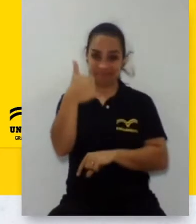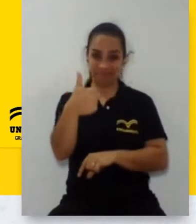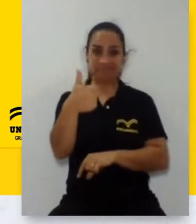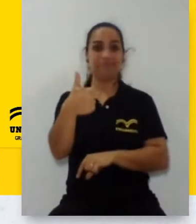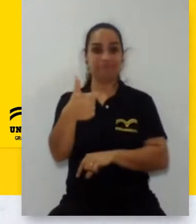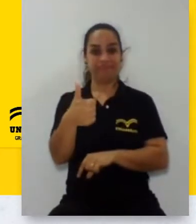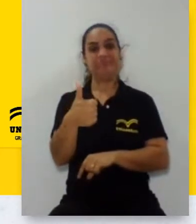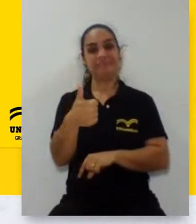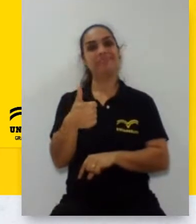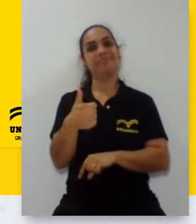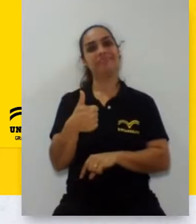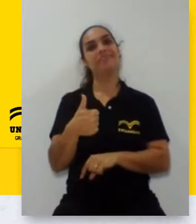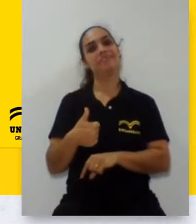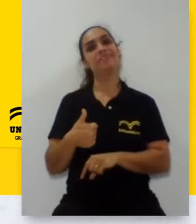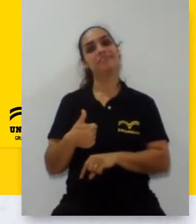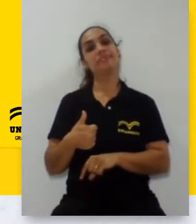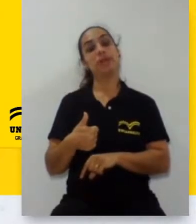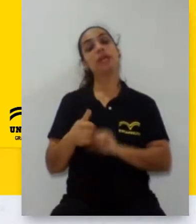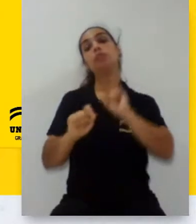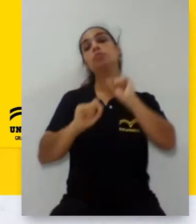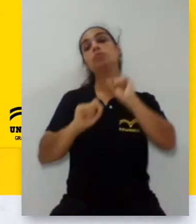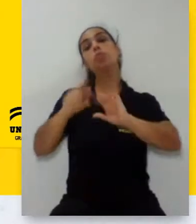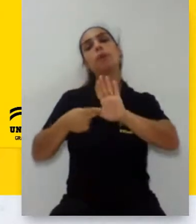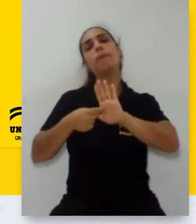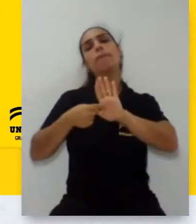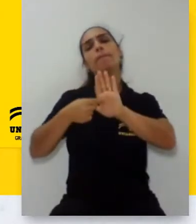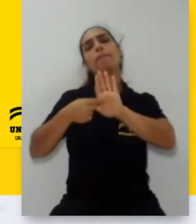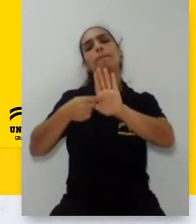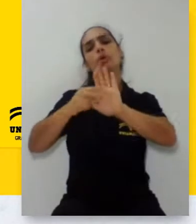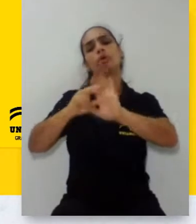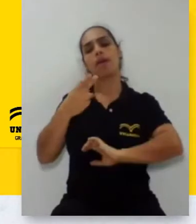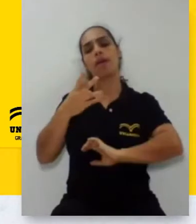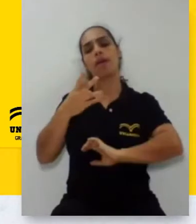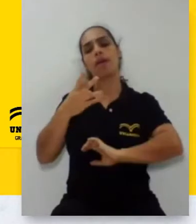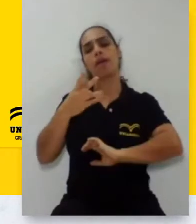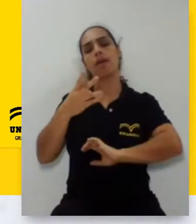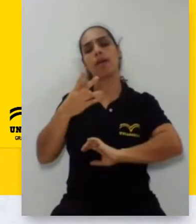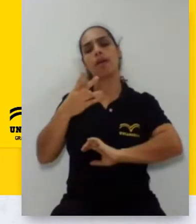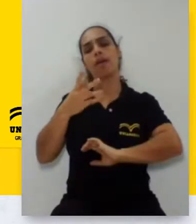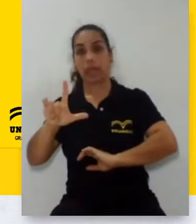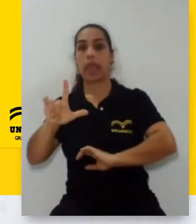Aqui o HDL só tem um detalhe, que o 100% precisa